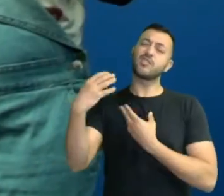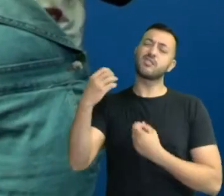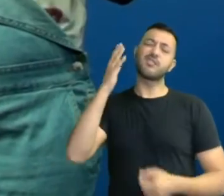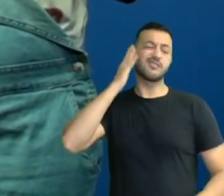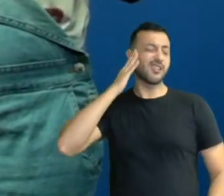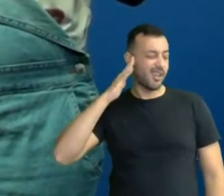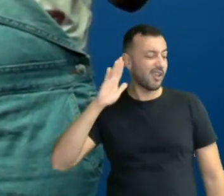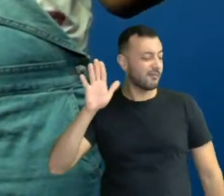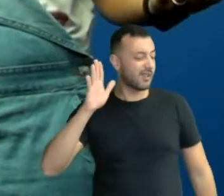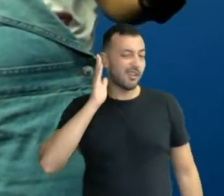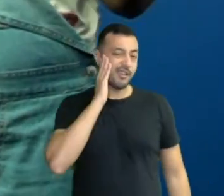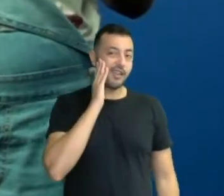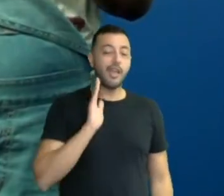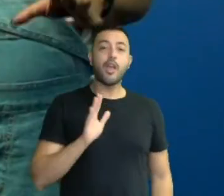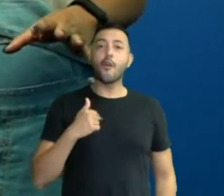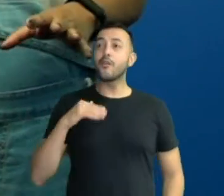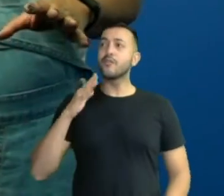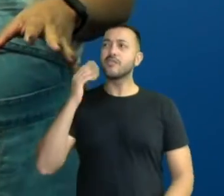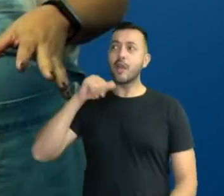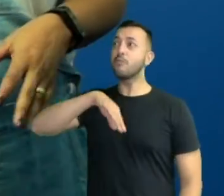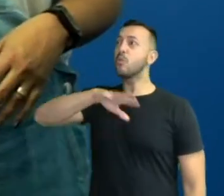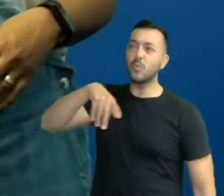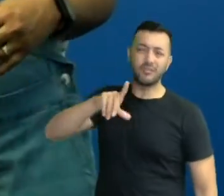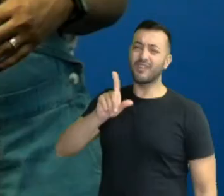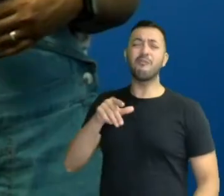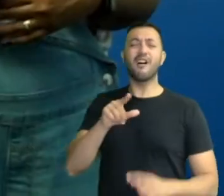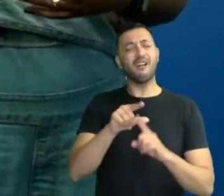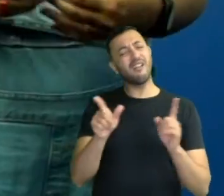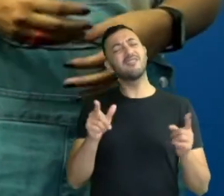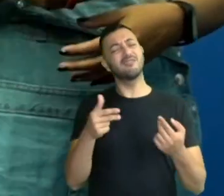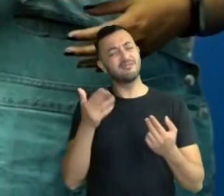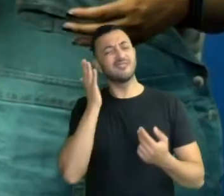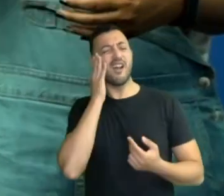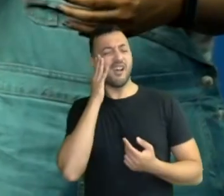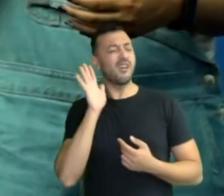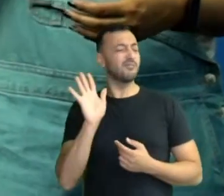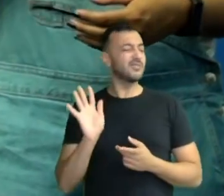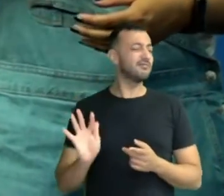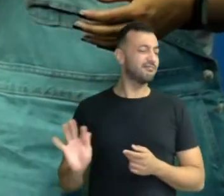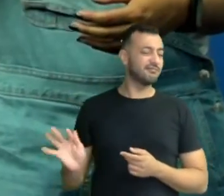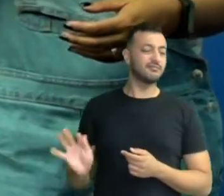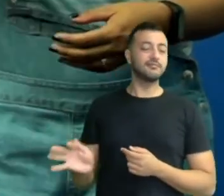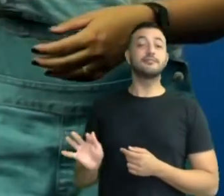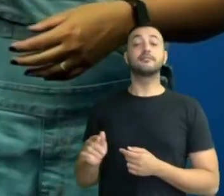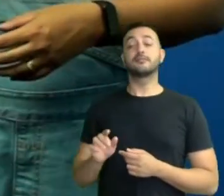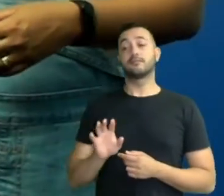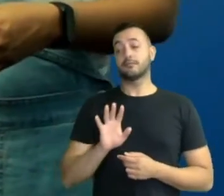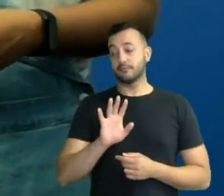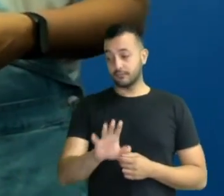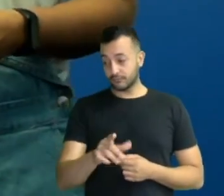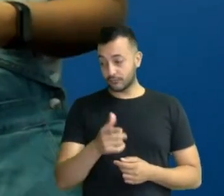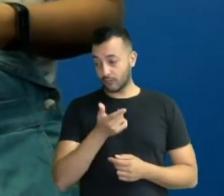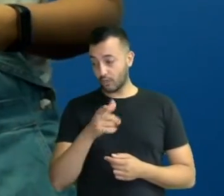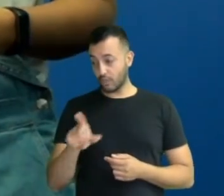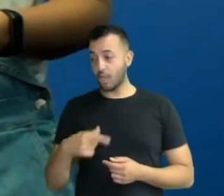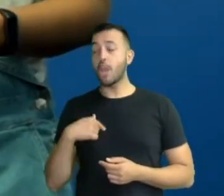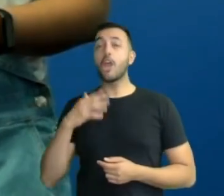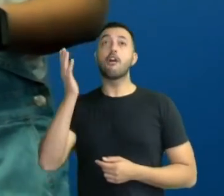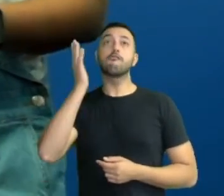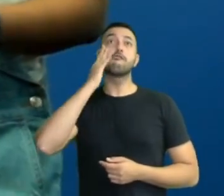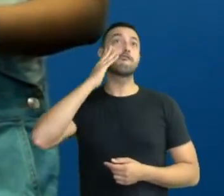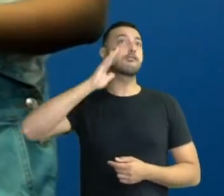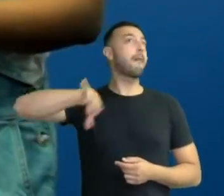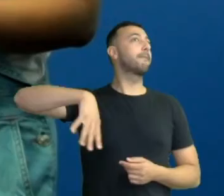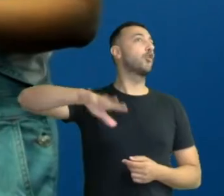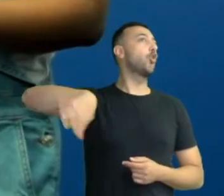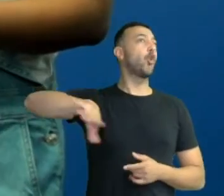que eu não saiba tudo, mas eu sei alguma coisa. Quando eu digo me sé todos os temas que a profe